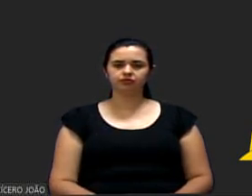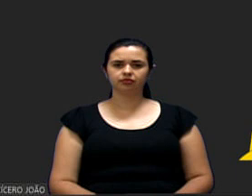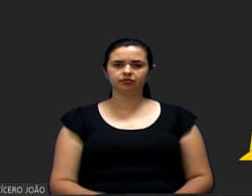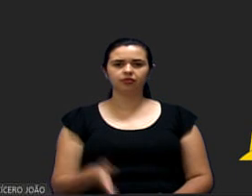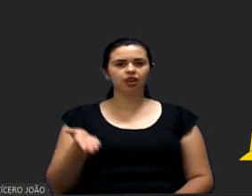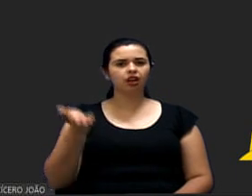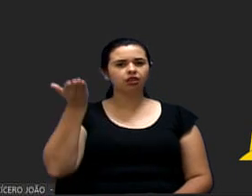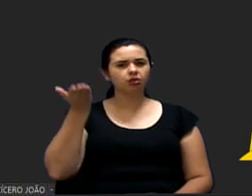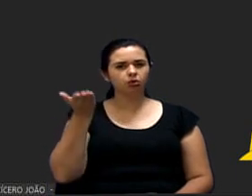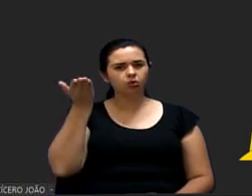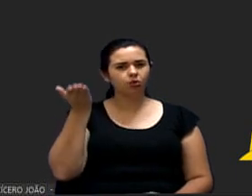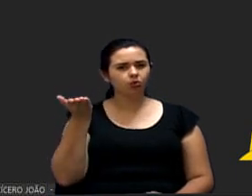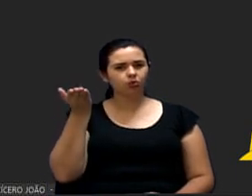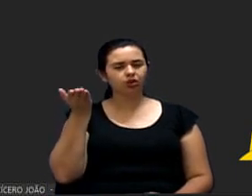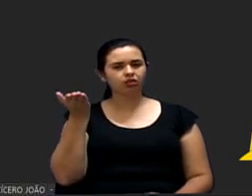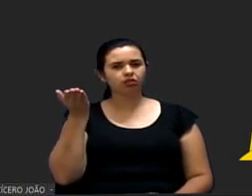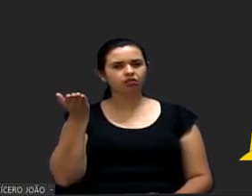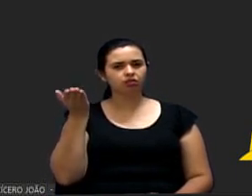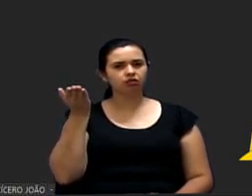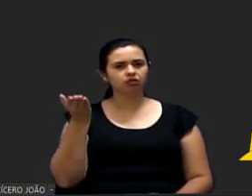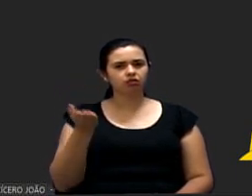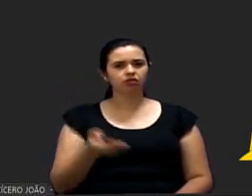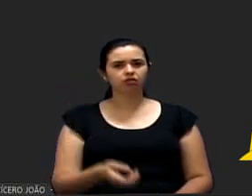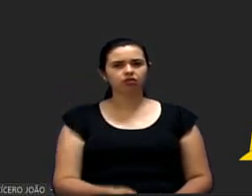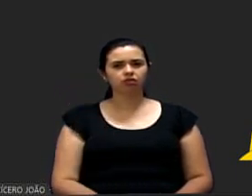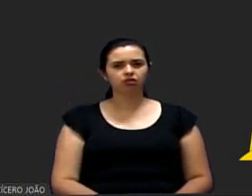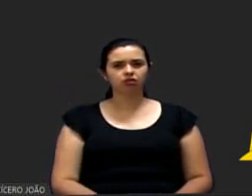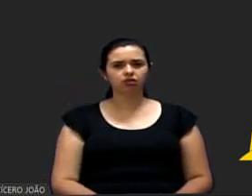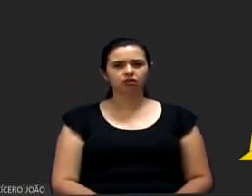Aumenta o seu som aí, vereador Cícero, porque não está...